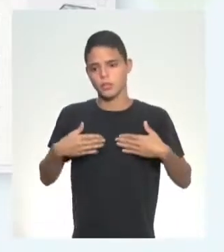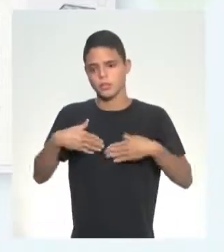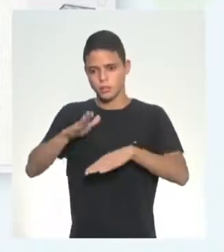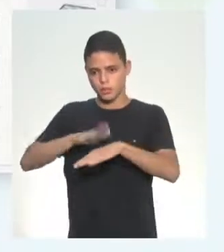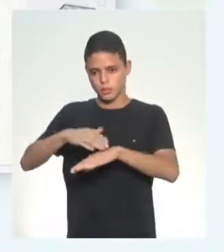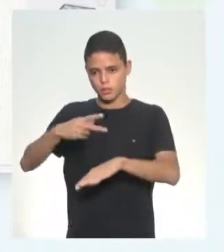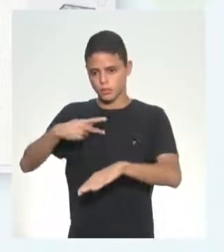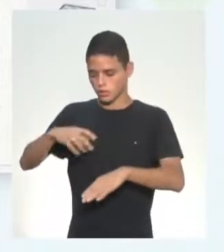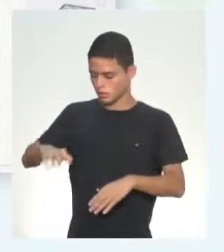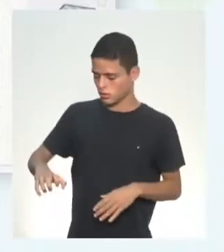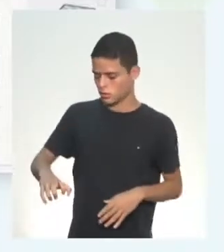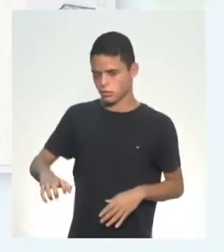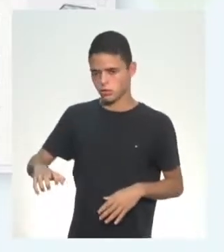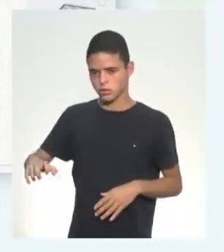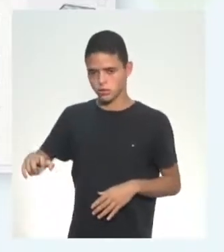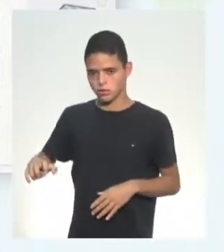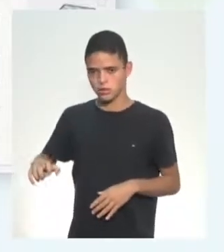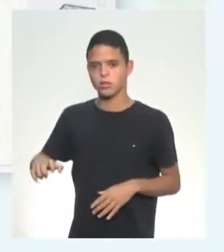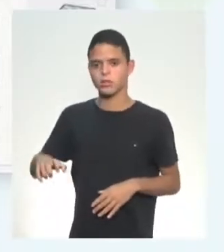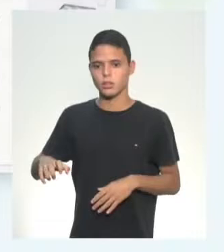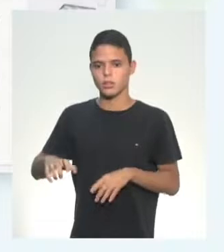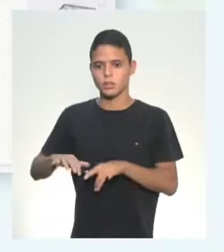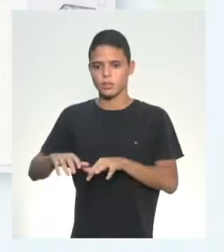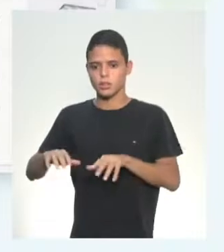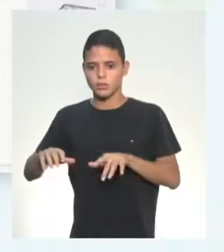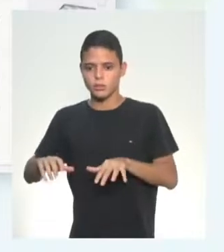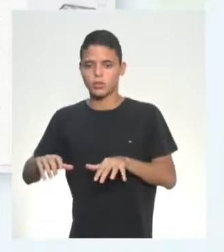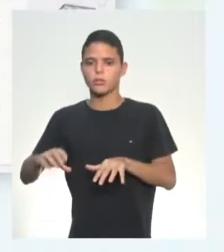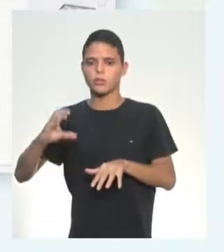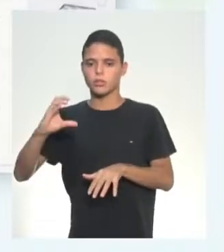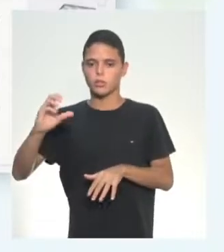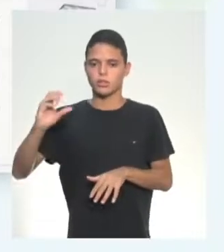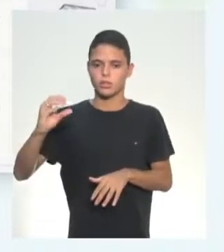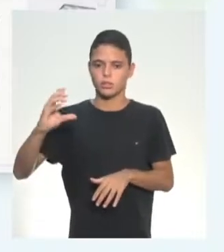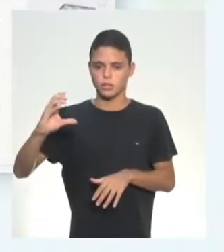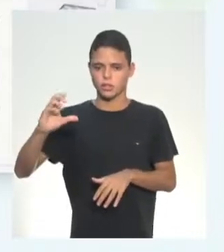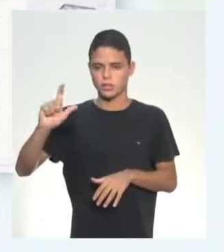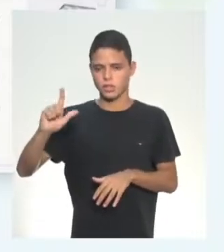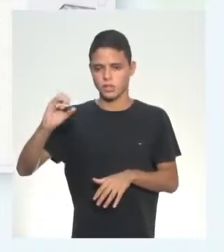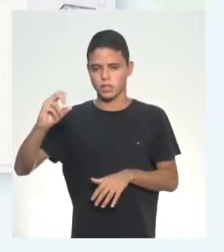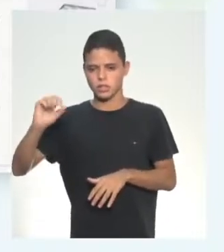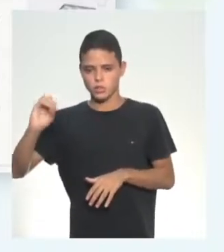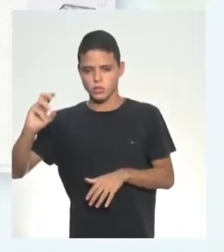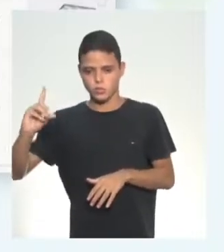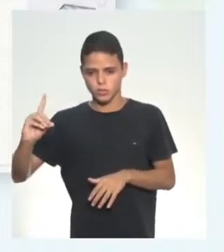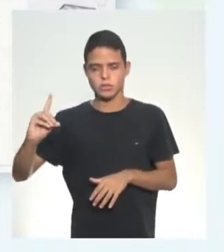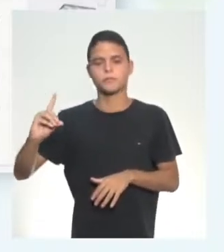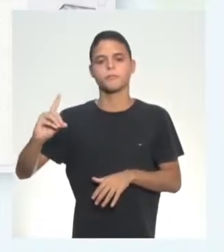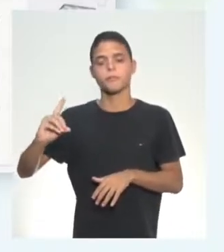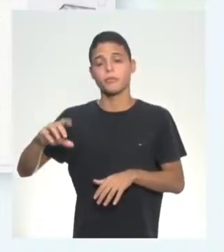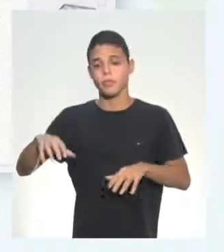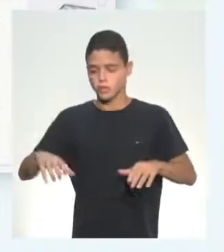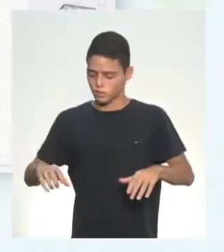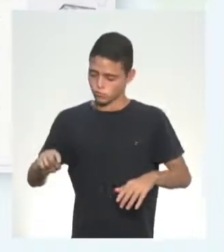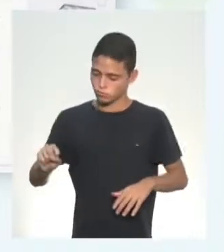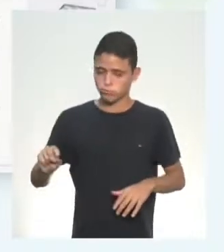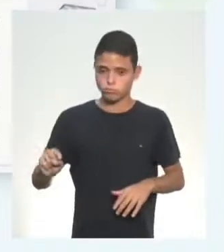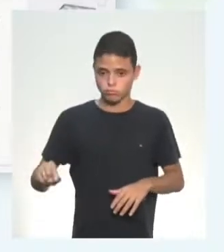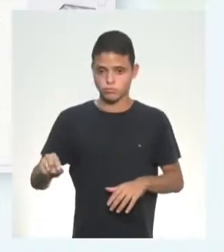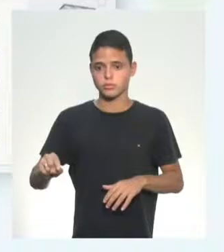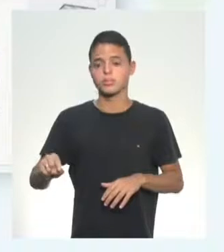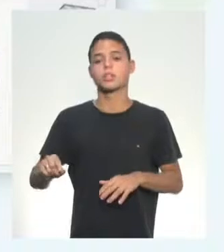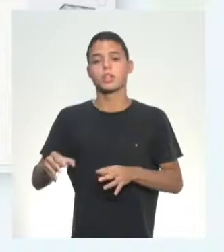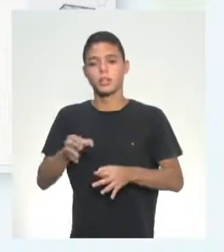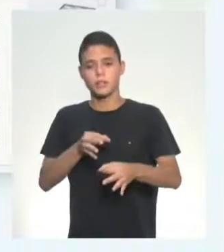abaixo da tecla Caps Lock, né? Então vou segurar o botão Shift, e aqui com o botão esquerdo seguro numa